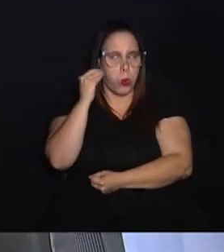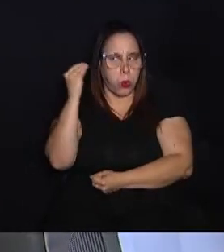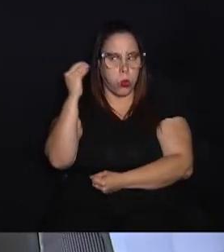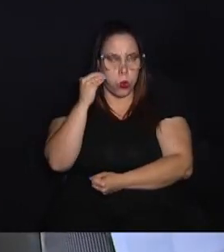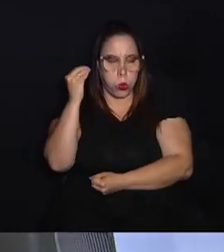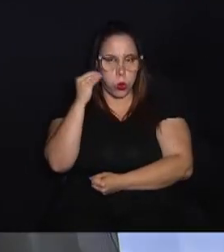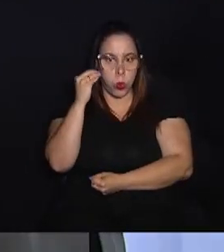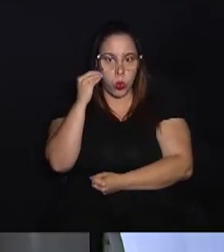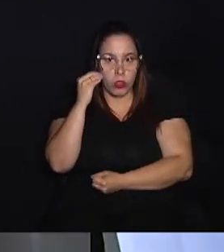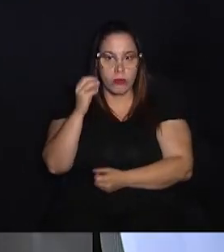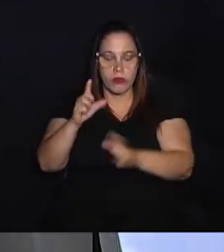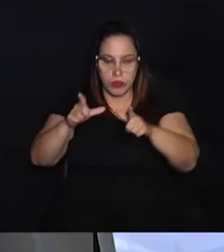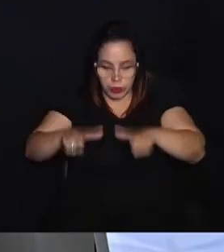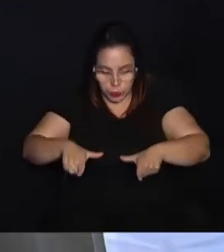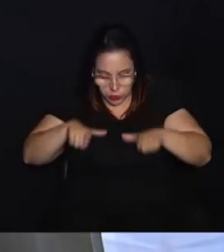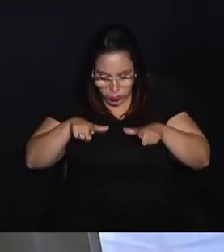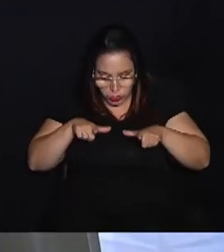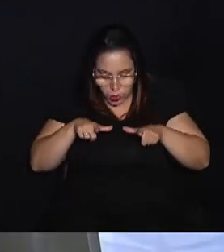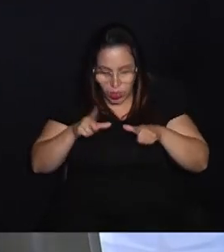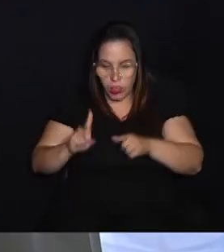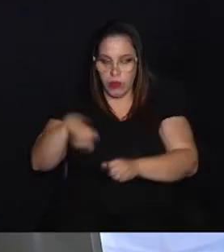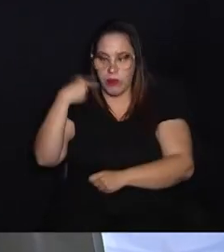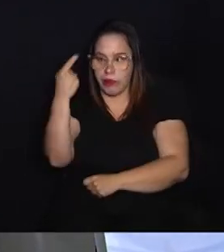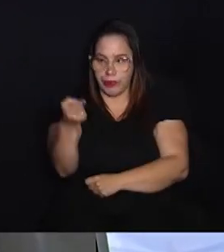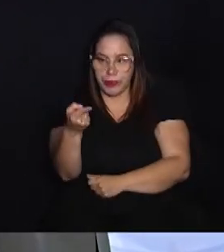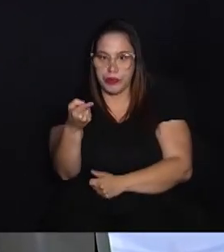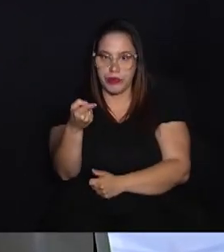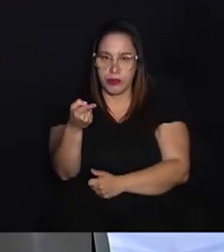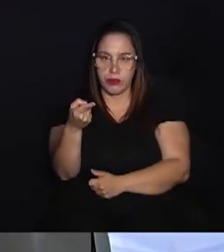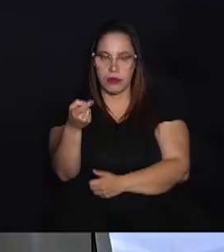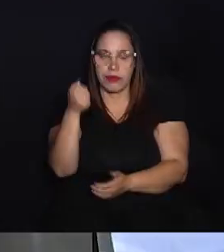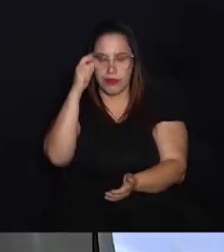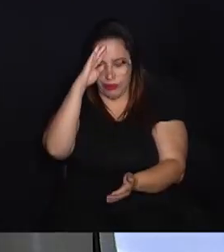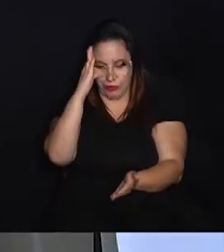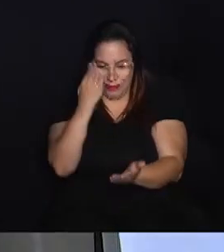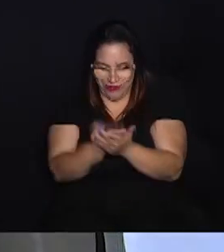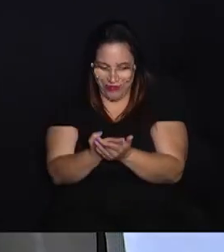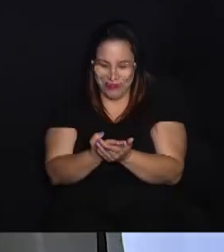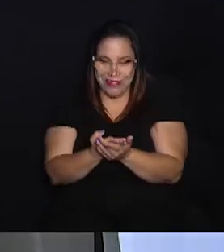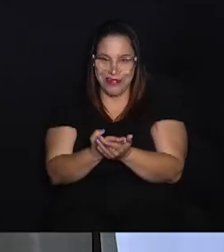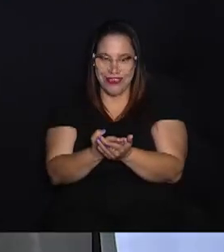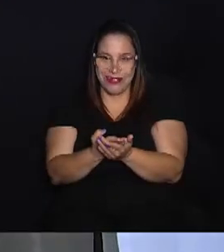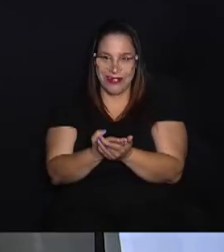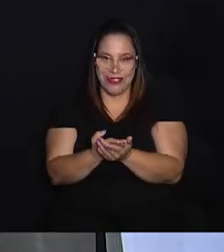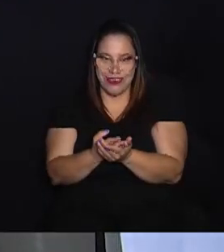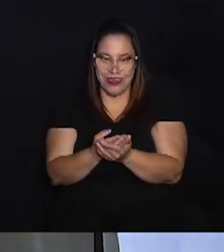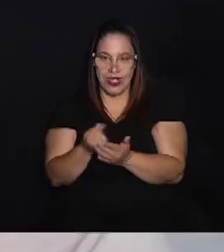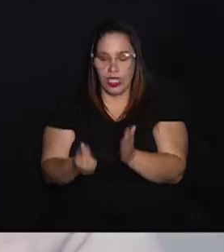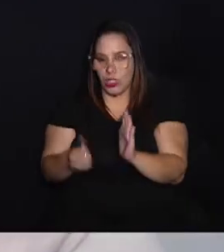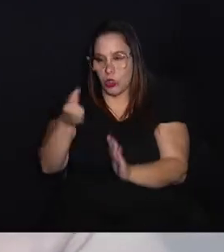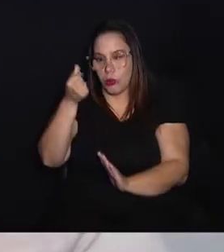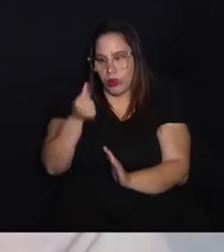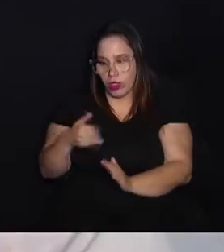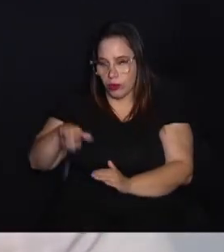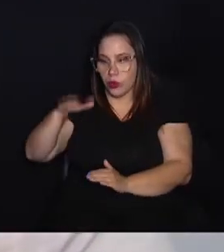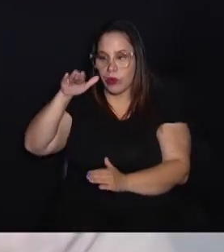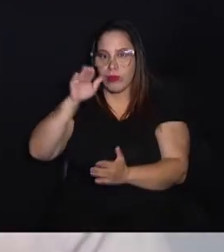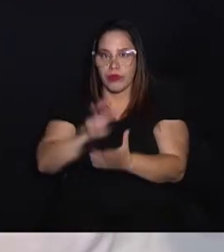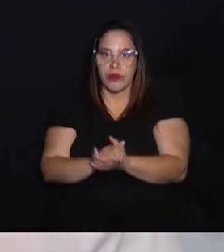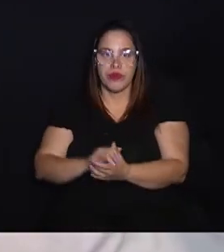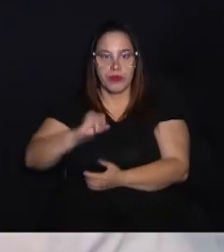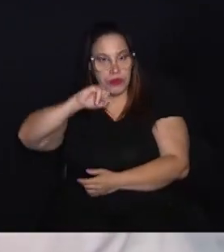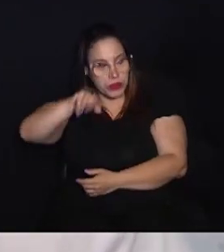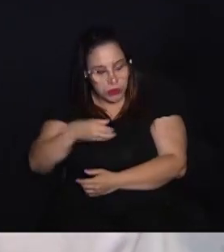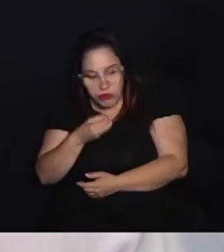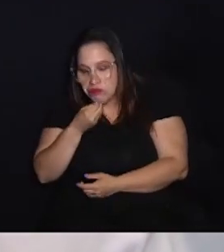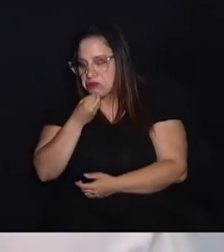um certificado que logo após a certeza da geração de uma renda extra. É uma oportunidade,